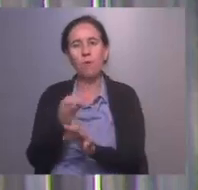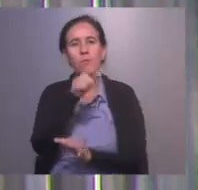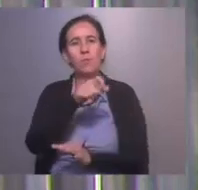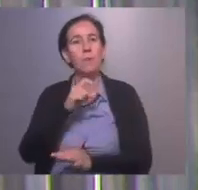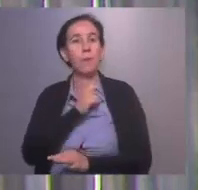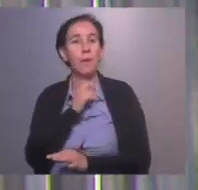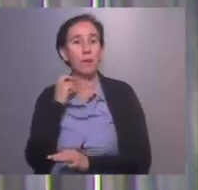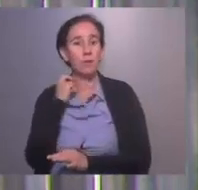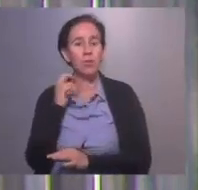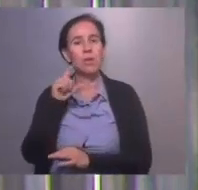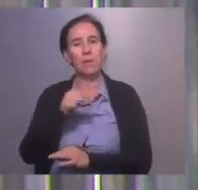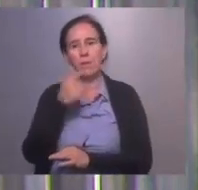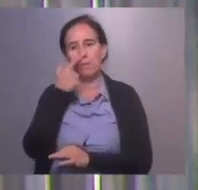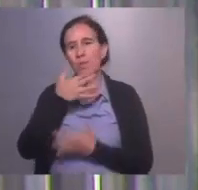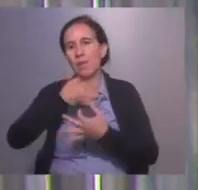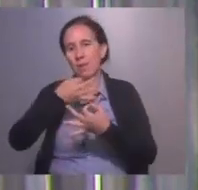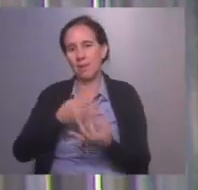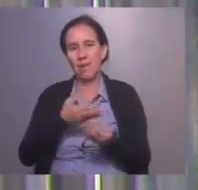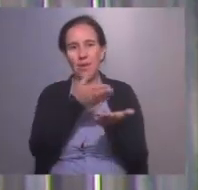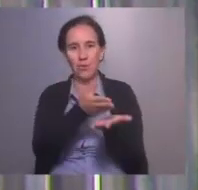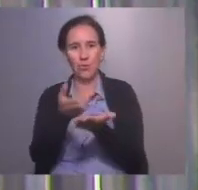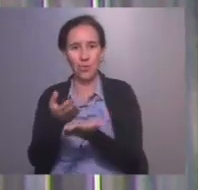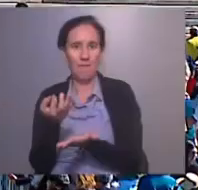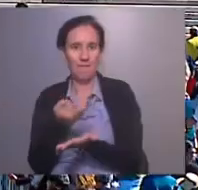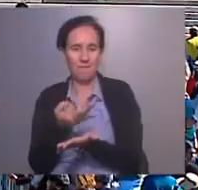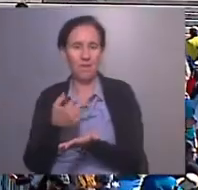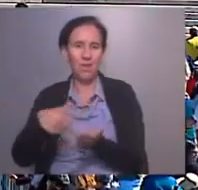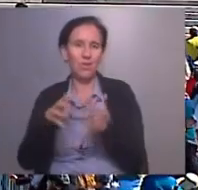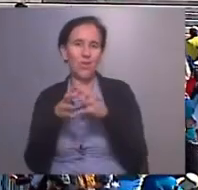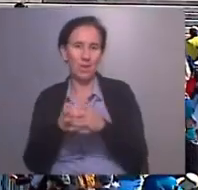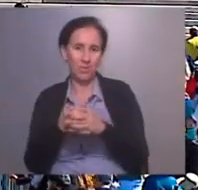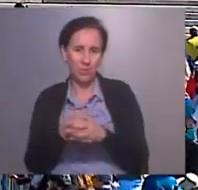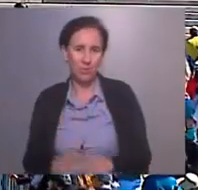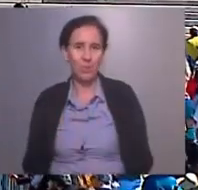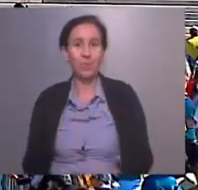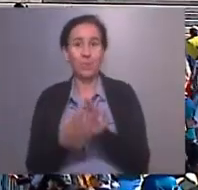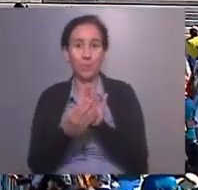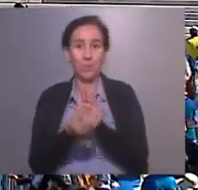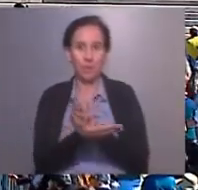párocos e pelos fiéis que os ajudam, oremos.